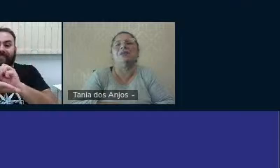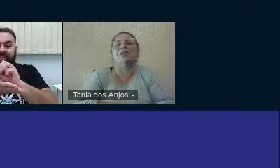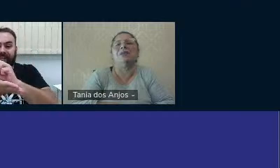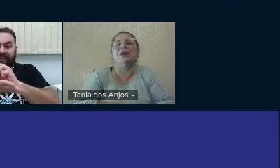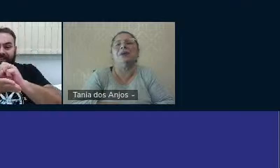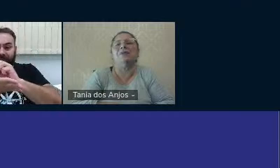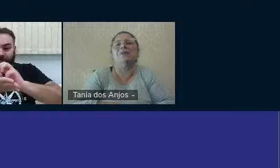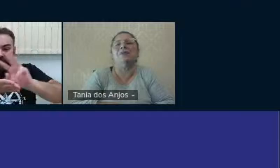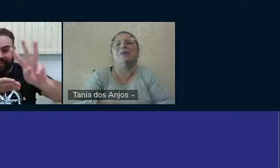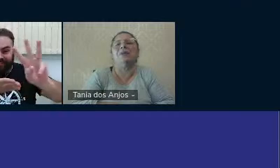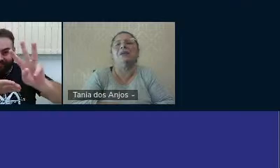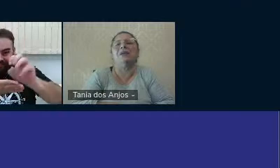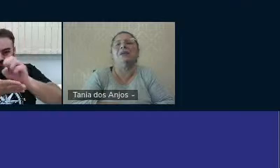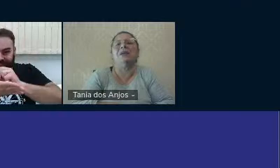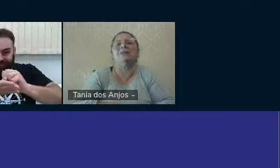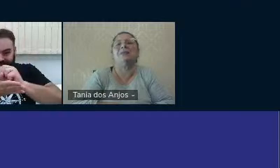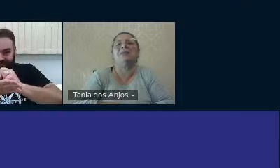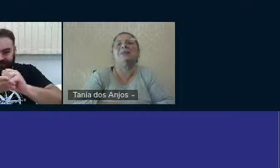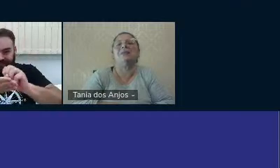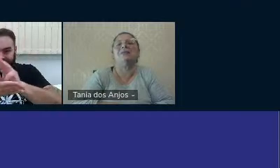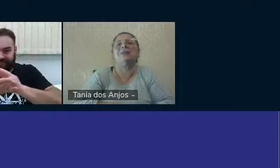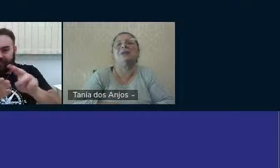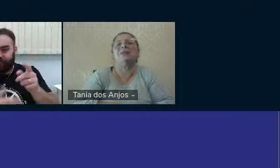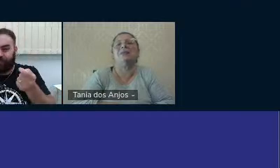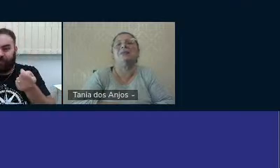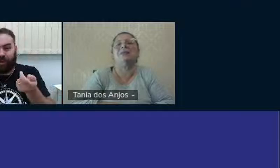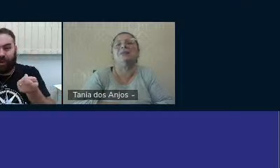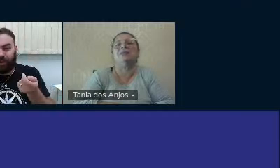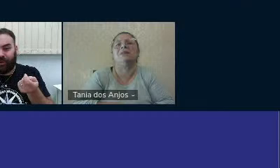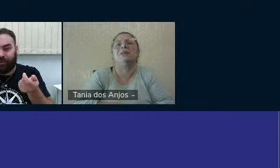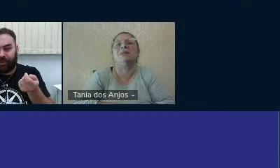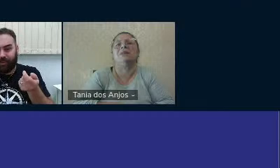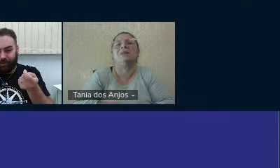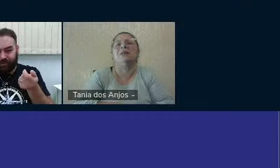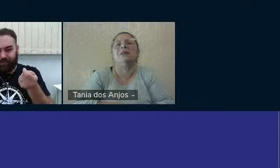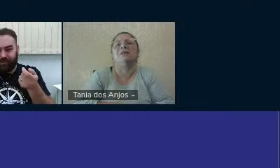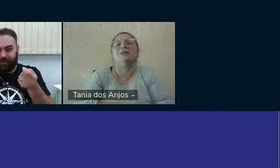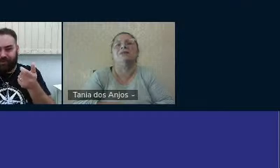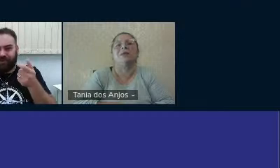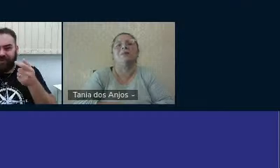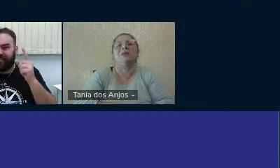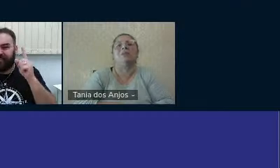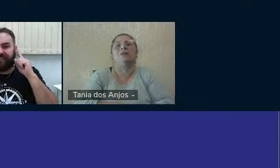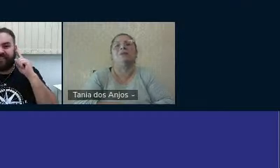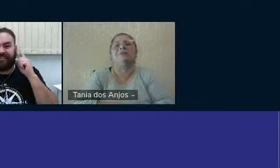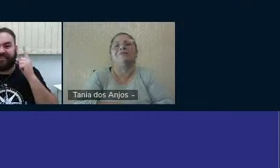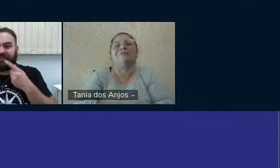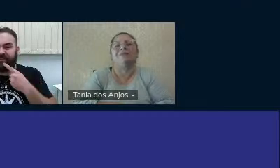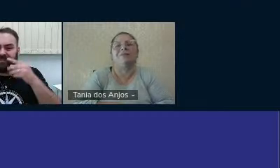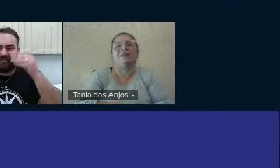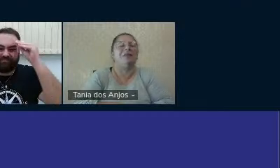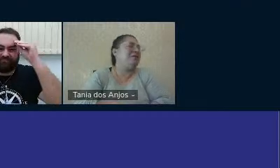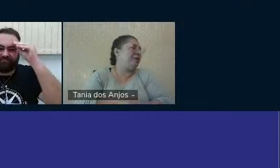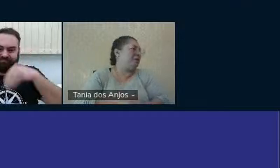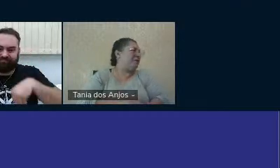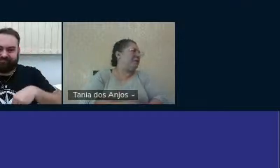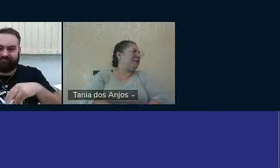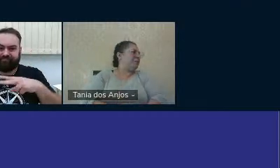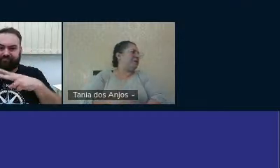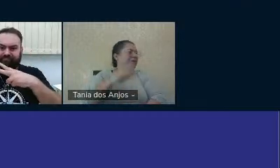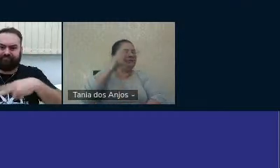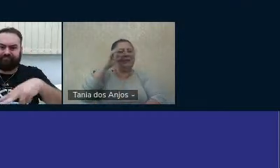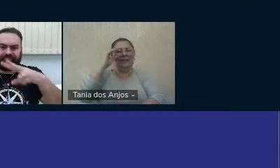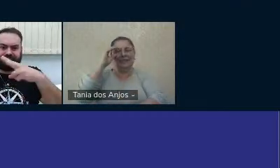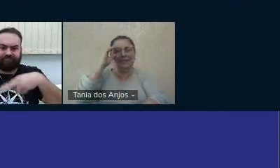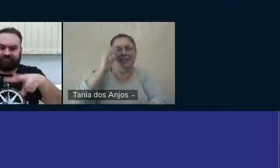A leitura... A escrita em formato. É muito pouco. Uhum. Deixa eu ver